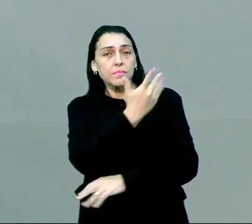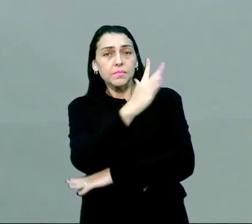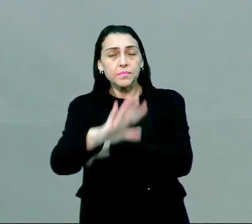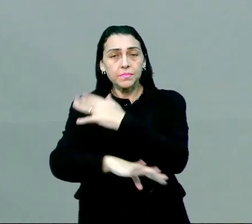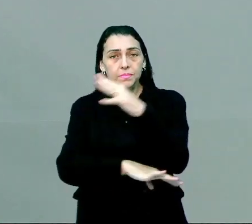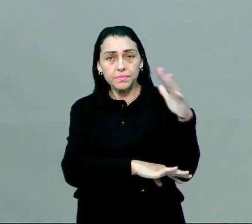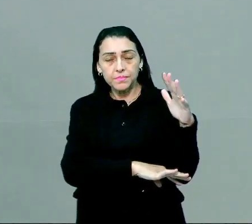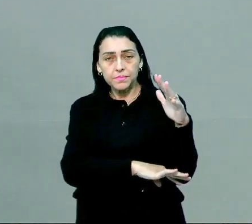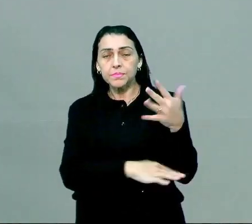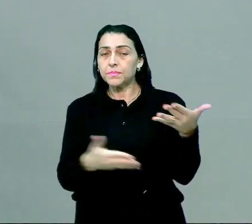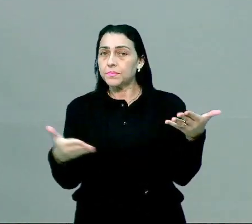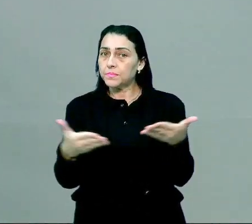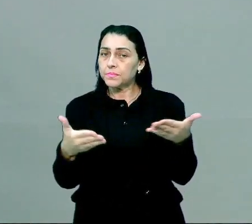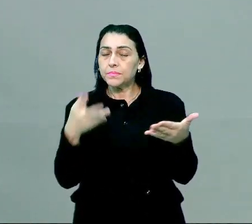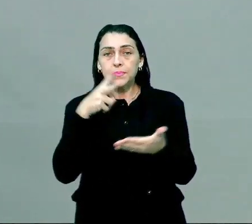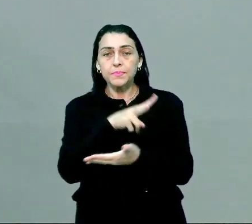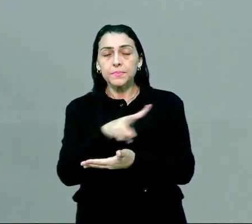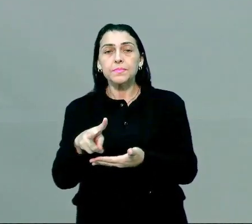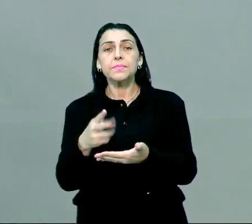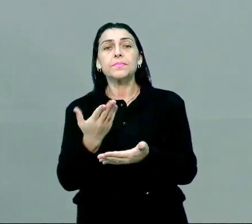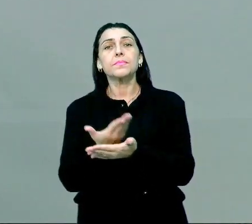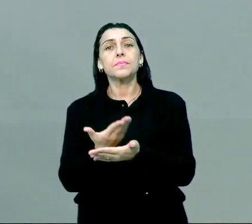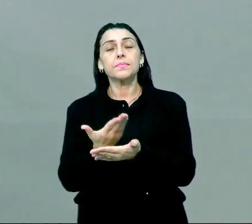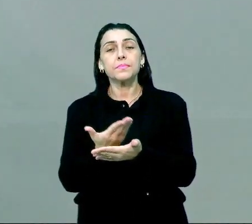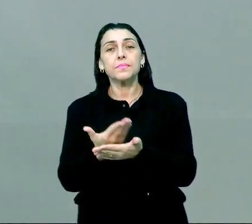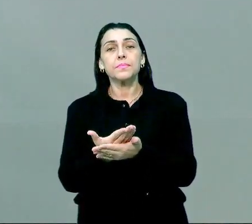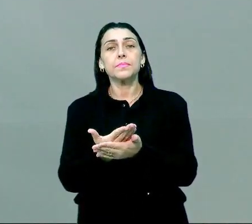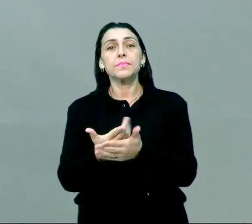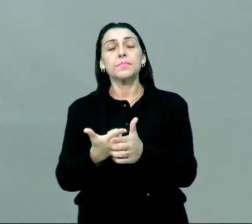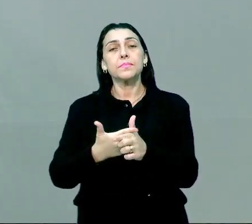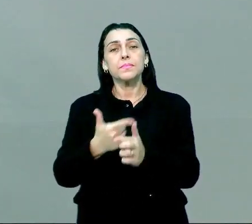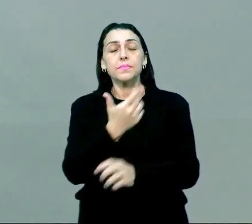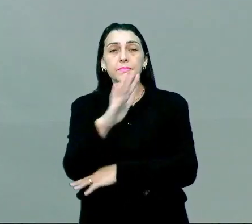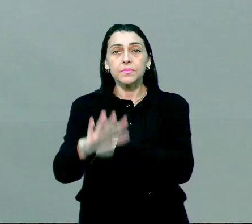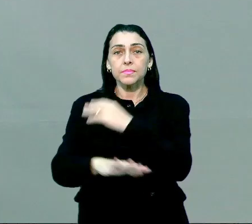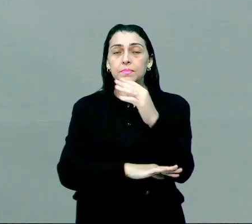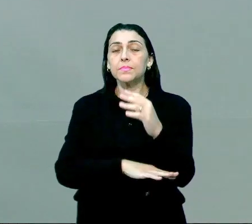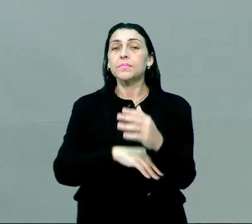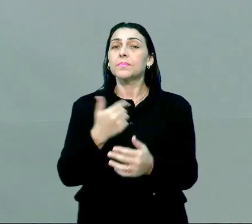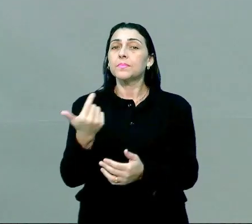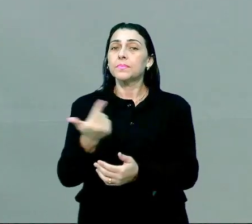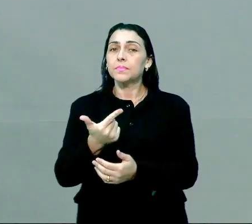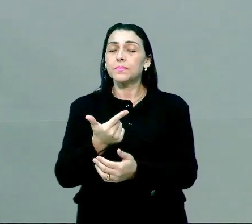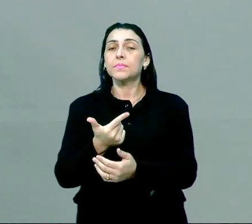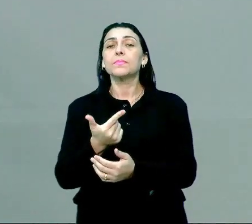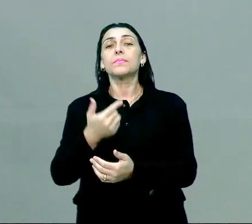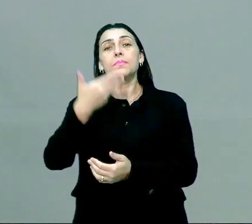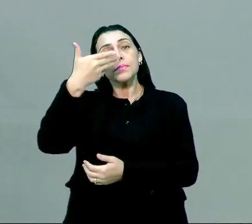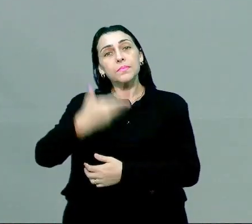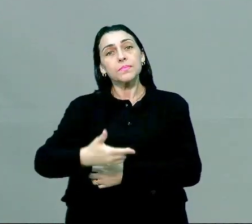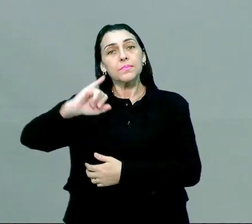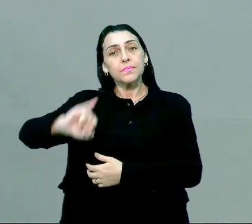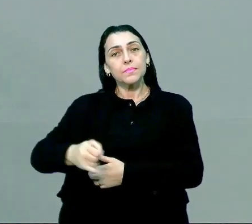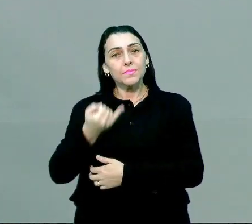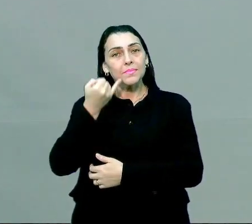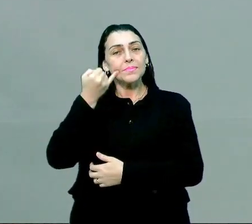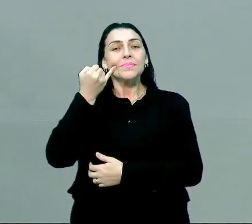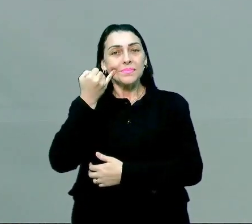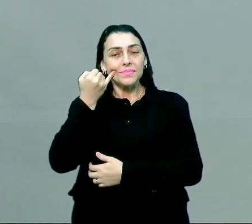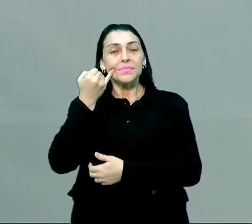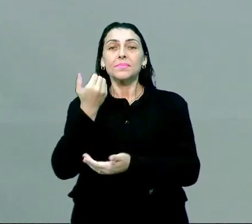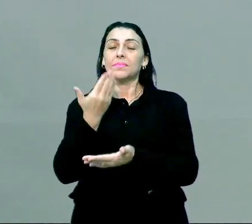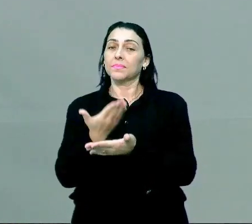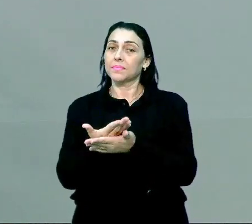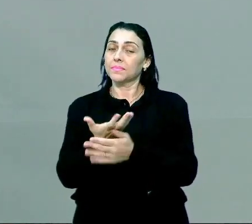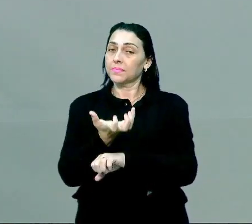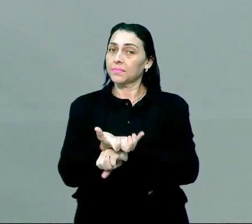ambientais. Então, hoje nós vamos ver a aula sobre problemas ambientais, parte 2. Eu sou a professora Jamaica Kelly, essa é